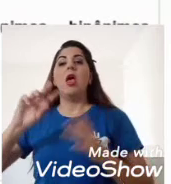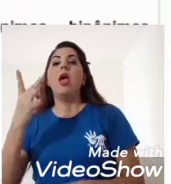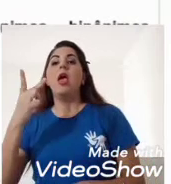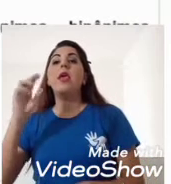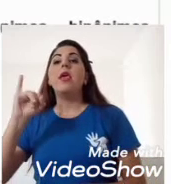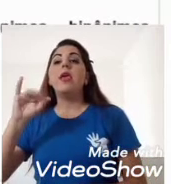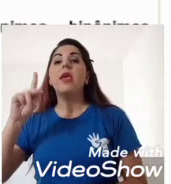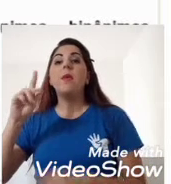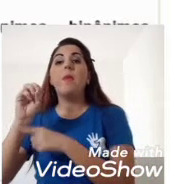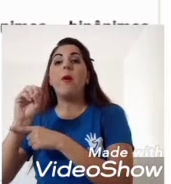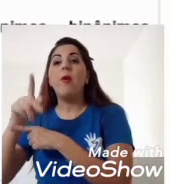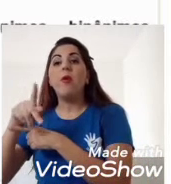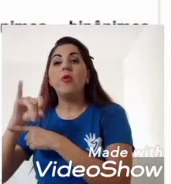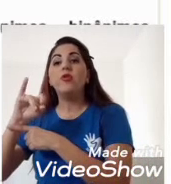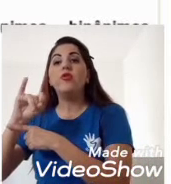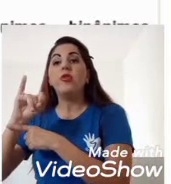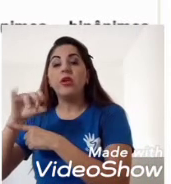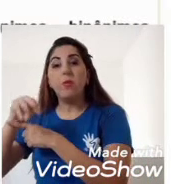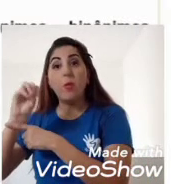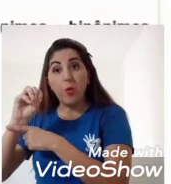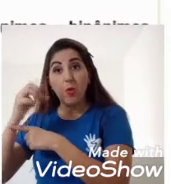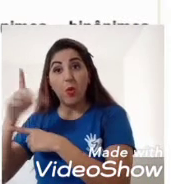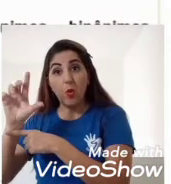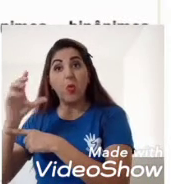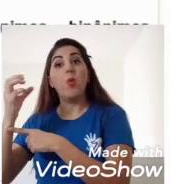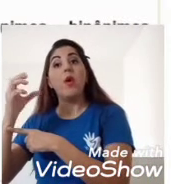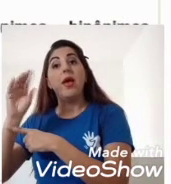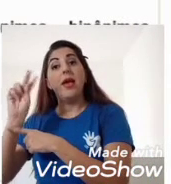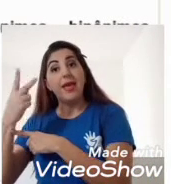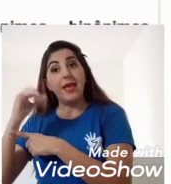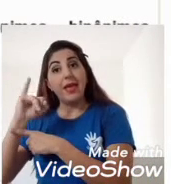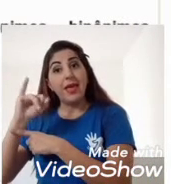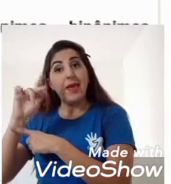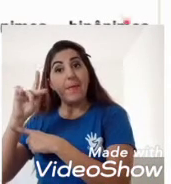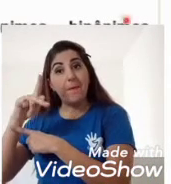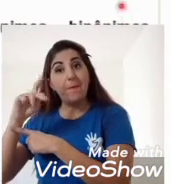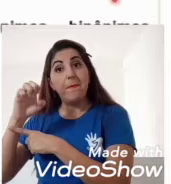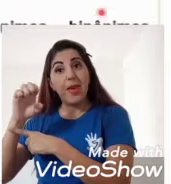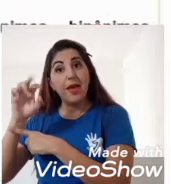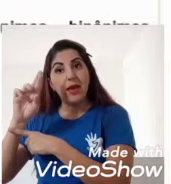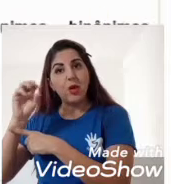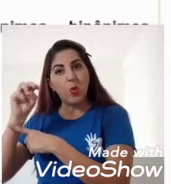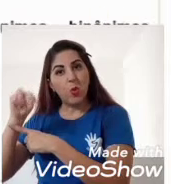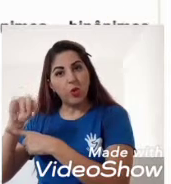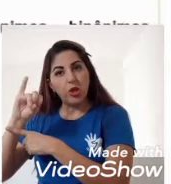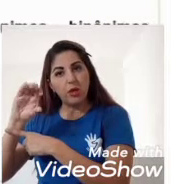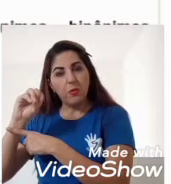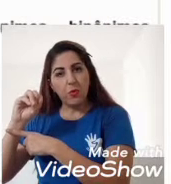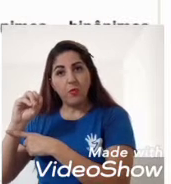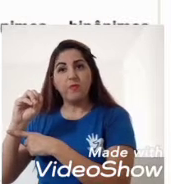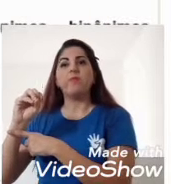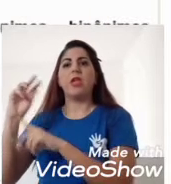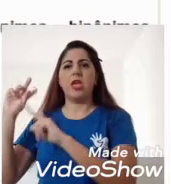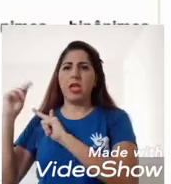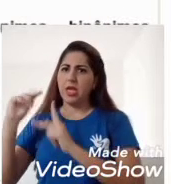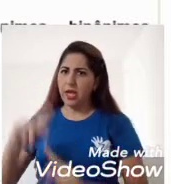e hiperônimos ou expressões resumitivas. Sinônimo você sabe o que é. Hipônimo e hiperônimo é uma relação de hierarquia, em